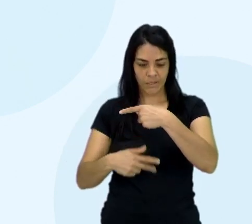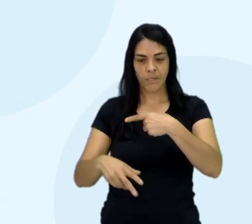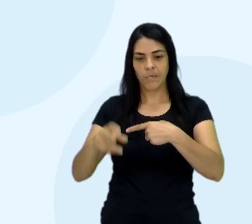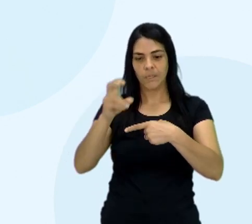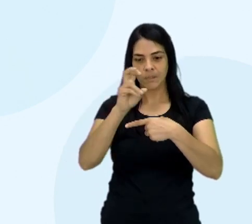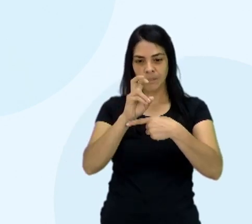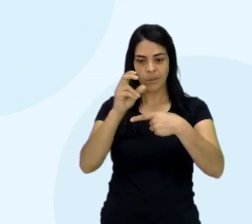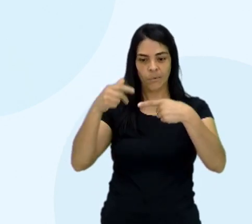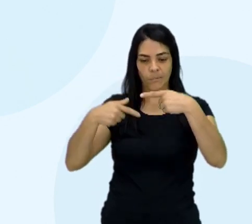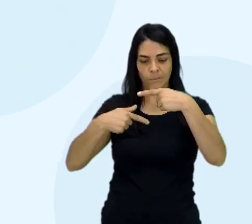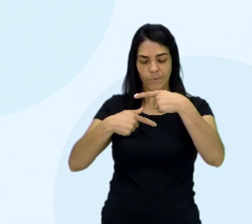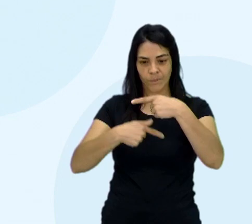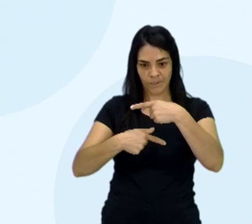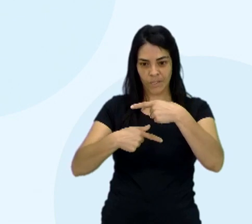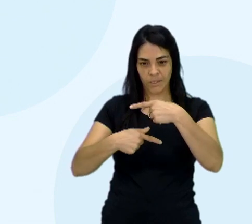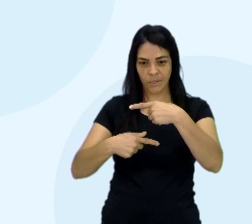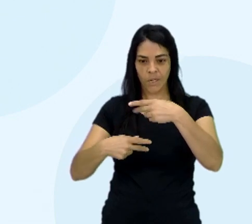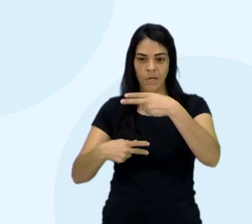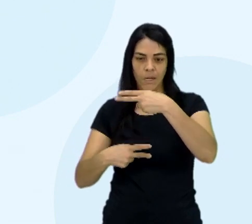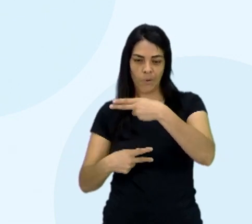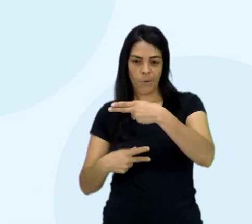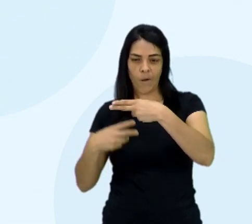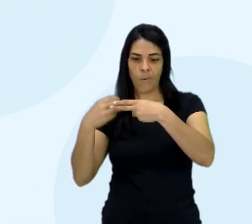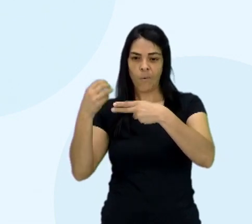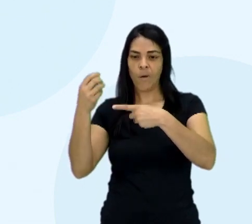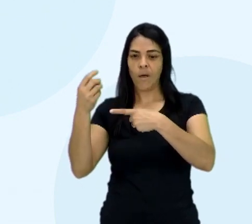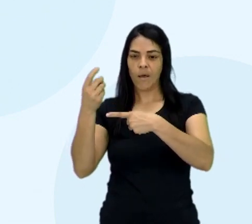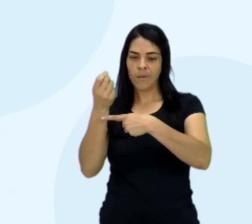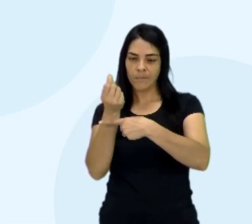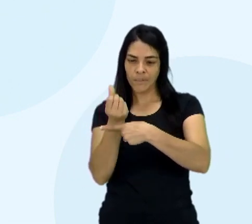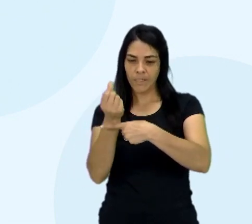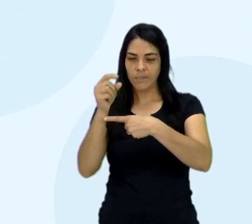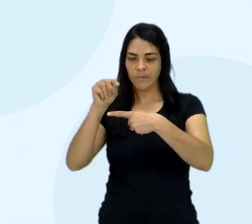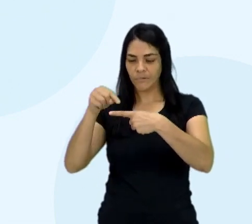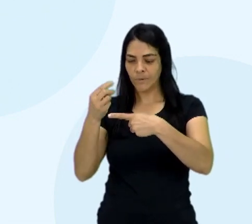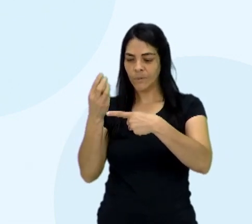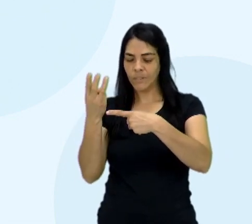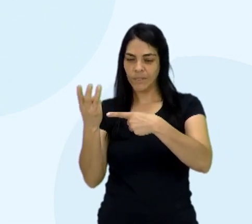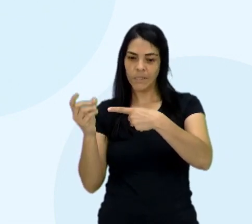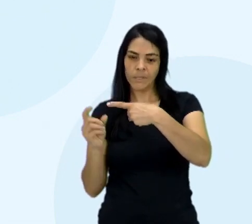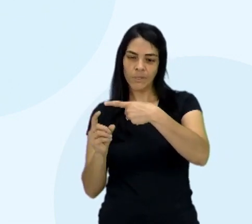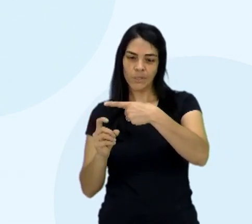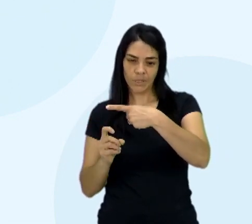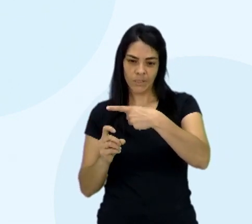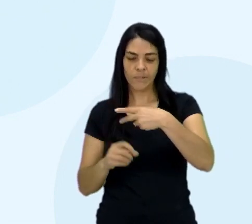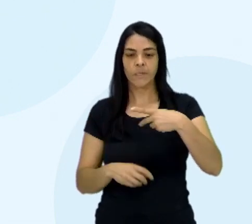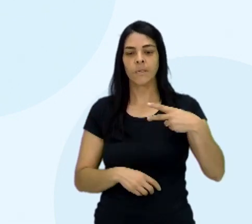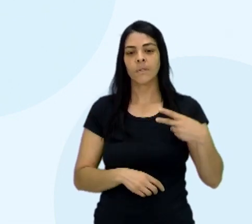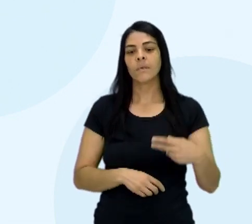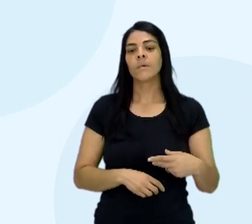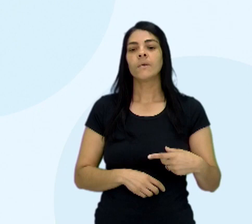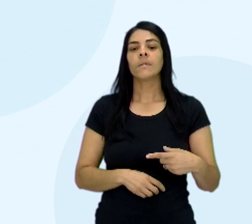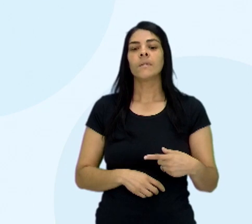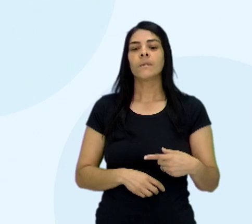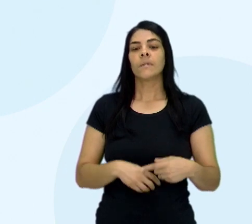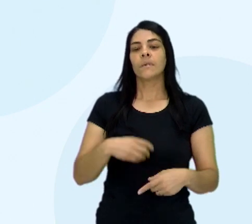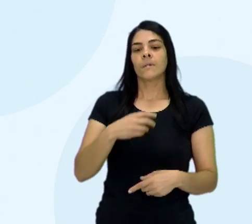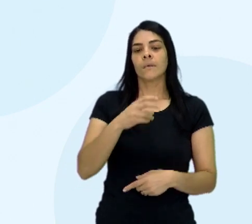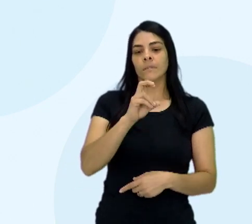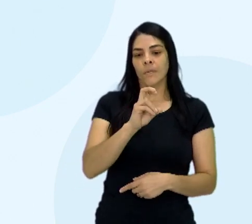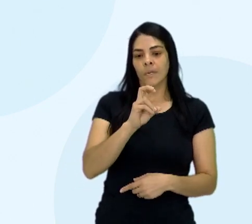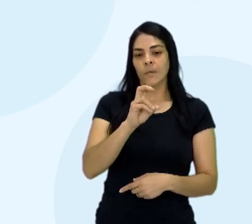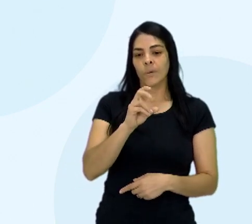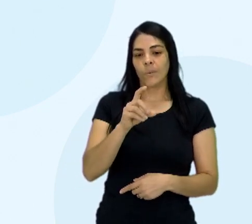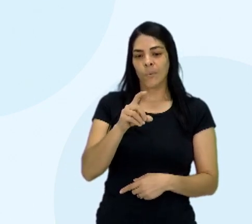x. Daí você pode multiplicar em cruz para resolver, né? 5x, acho que dá tempo, né? 5x vai ser igual a